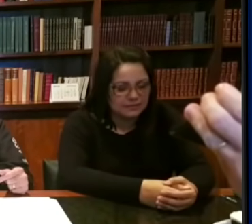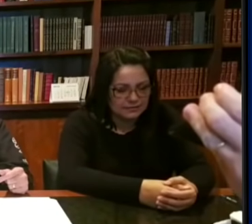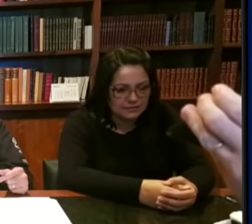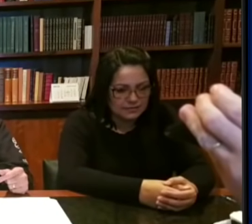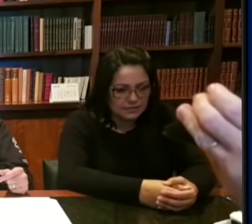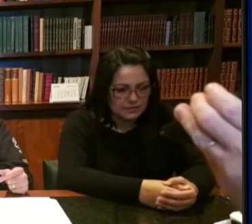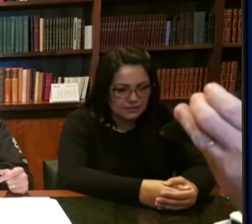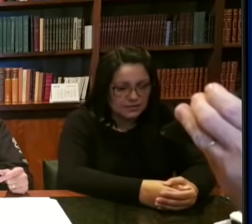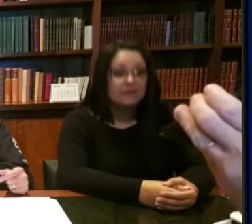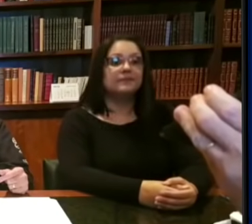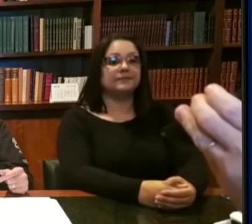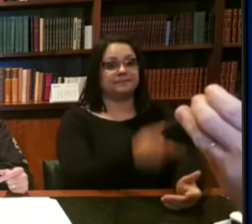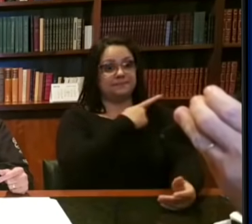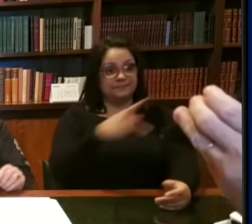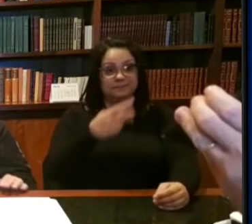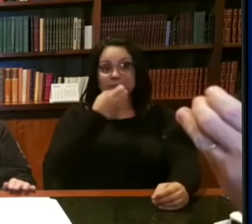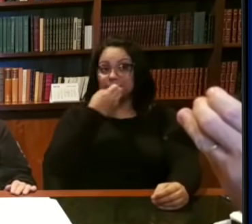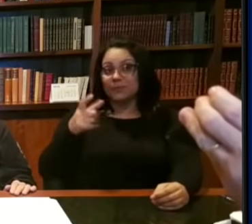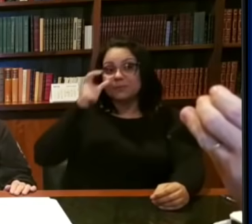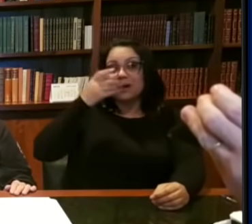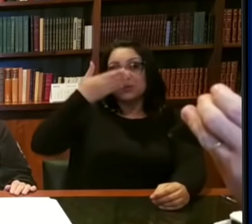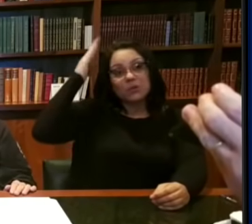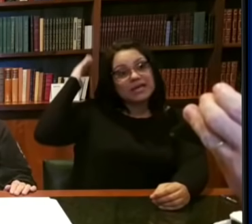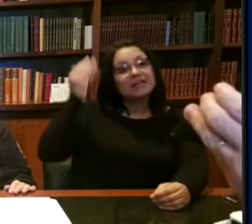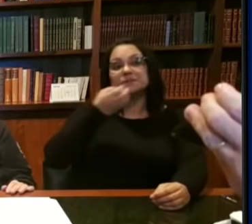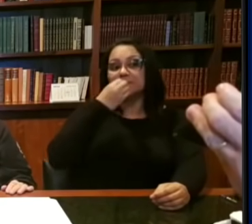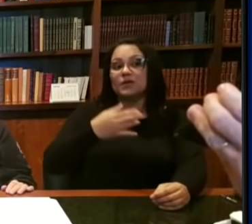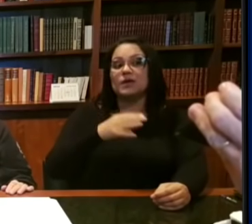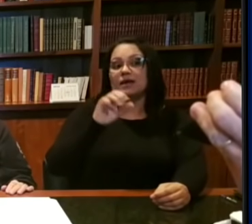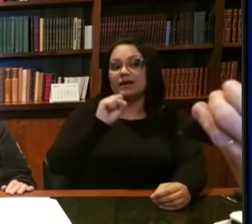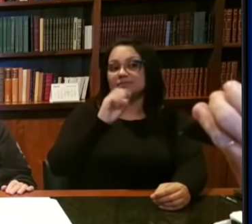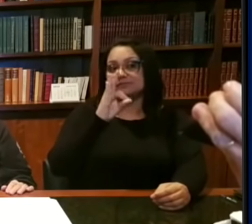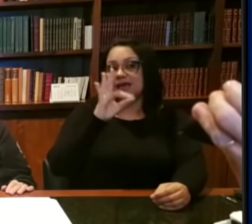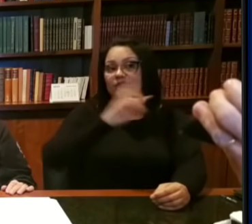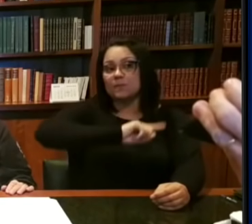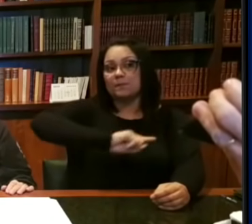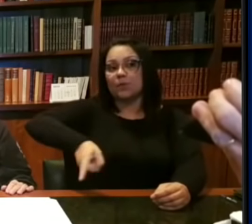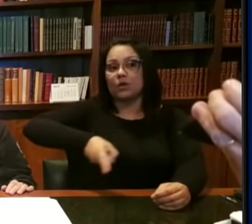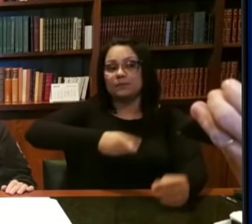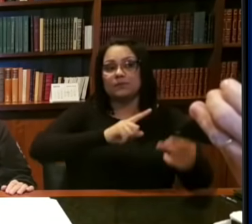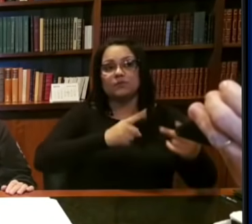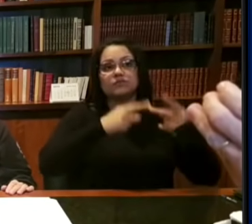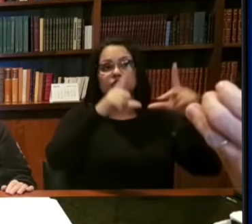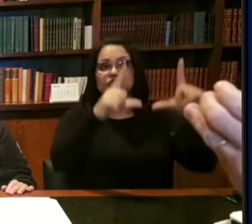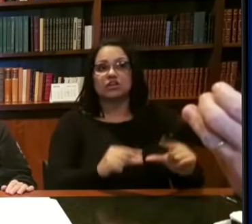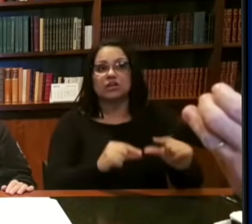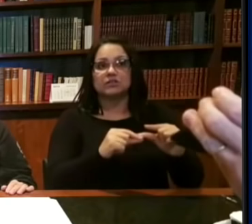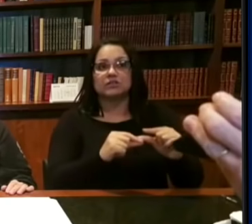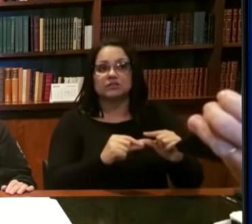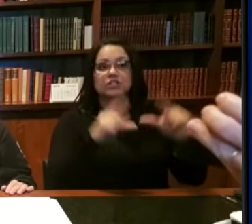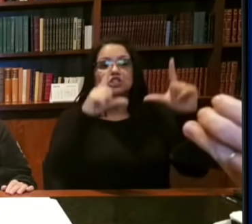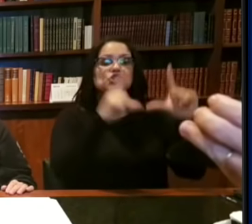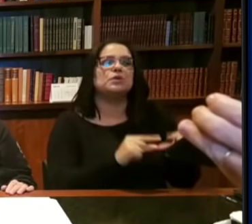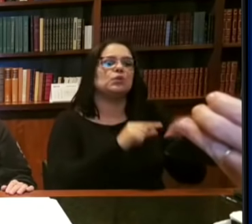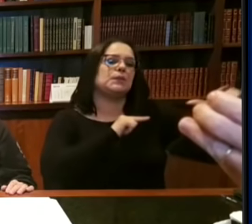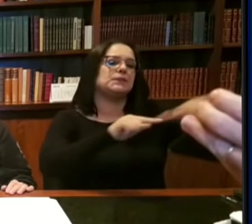Presidente, é bom que o ministro Paulo Guedes esteja aí. O Supremo proibiu a possibilidade de redução de jornada de trabalho